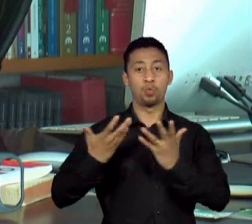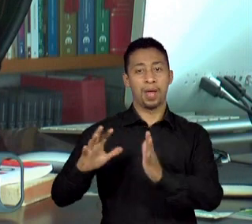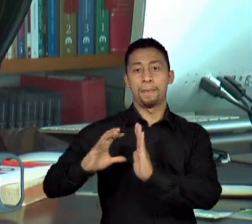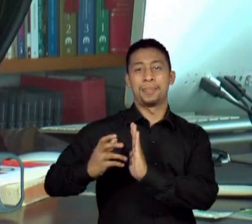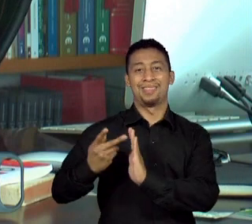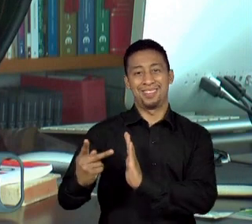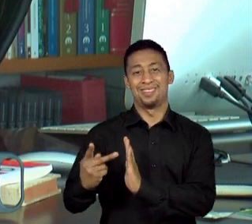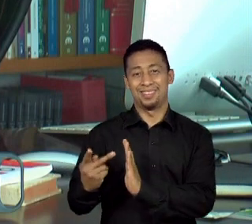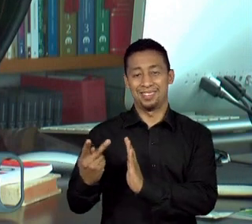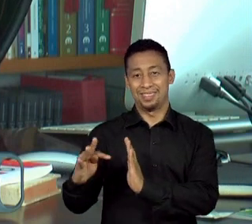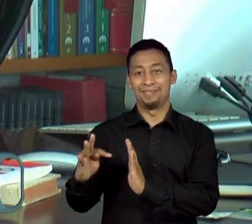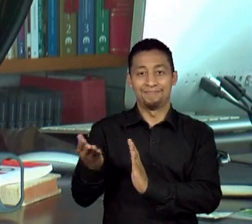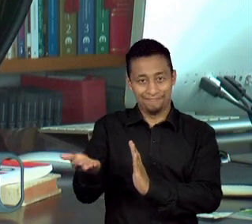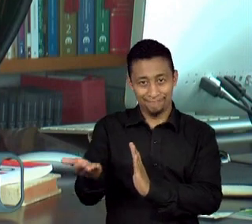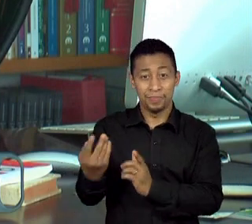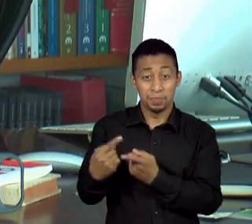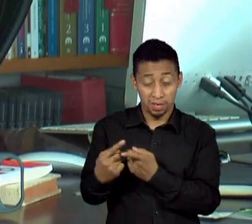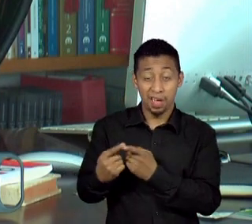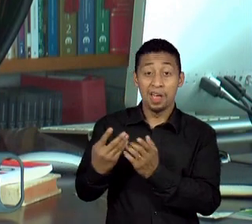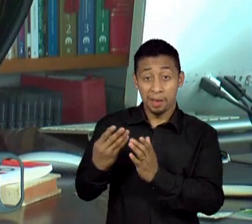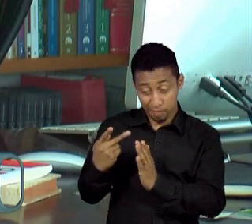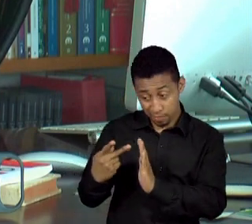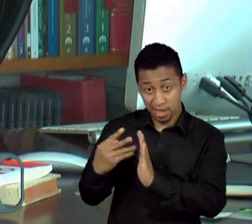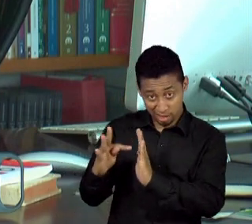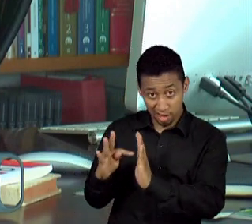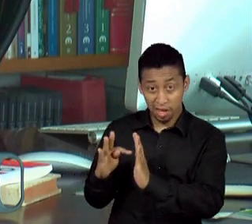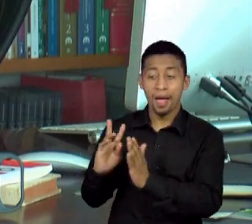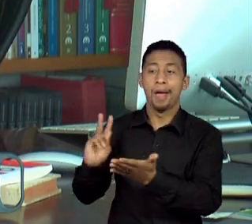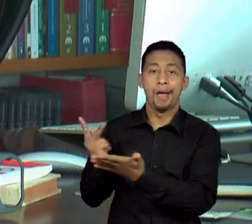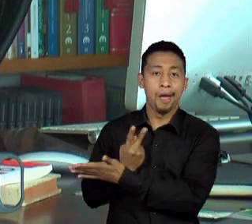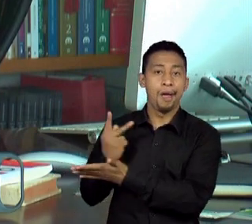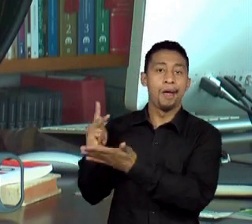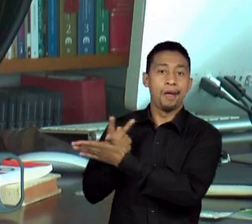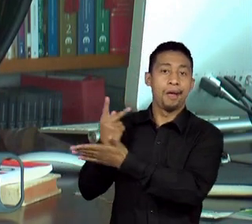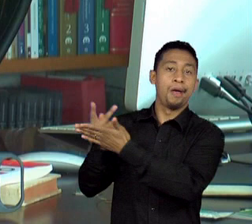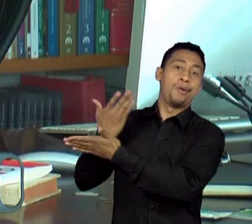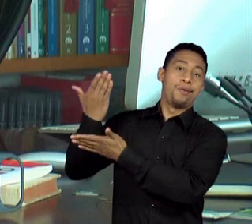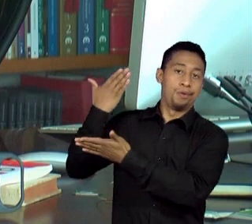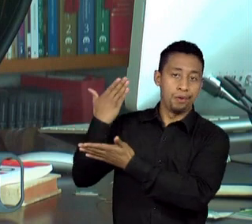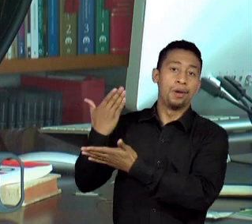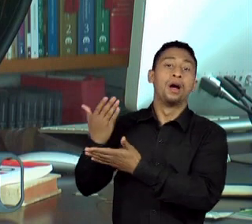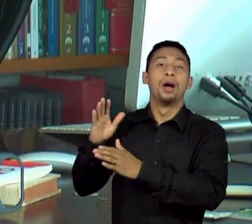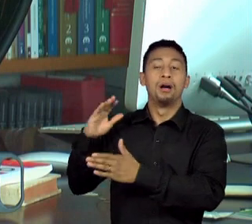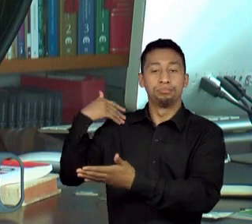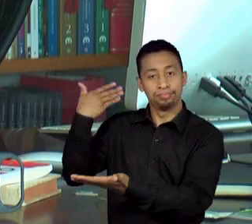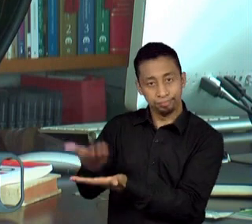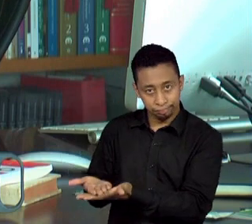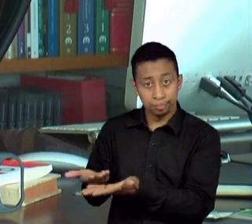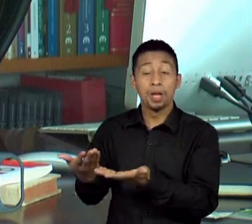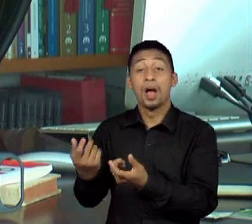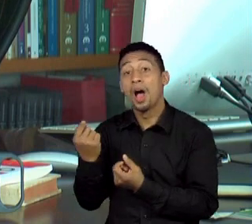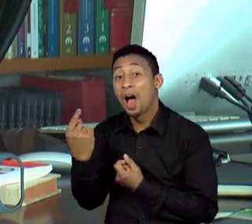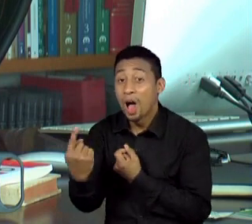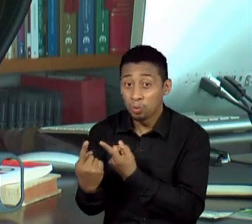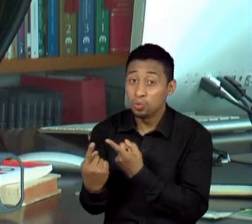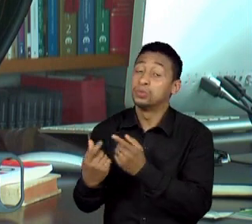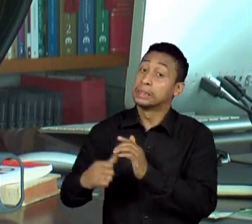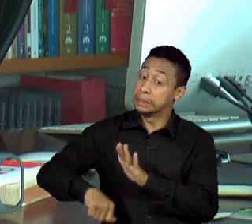muitos erros, falhas terríveis, e alguns petistas cometeram crimes, Mas